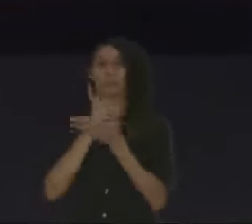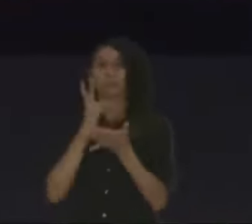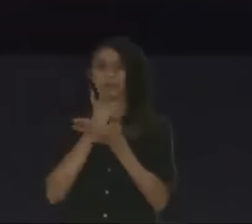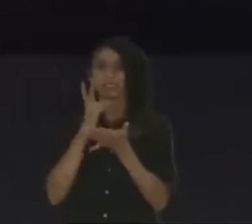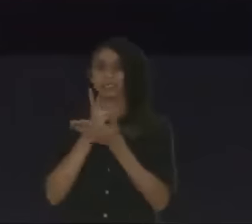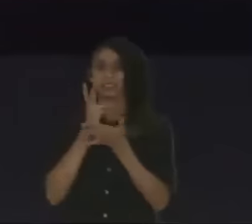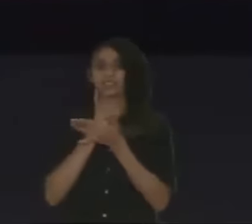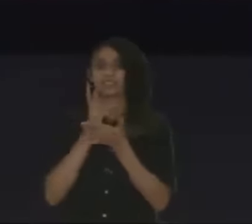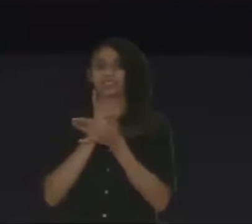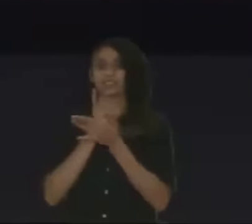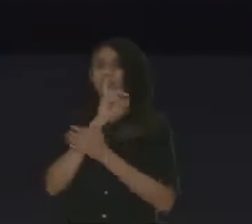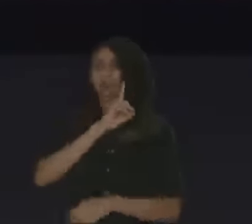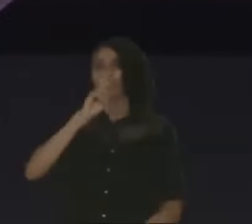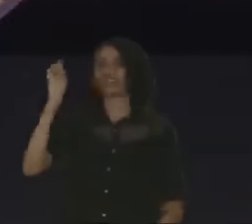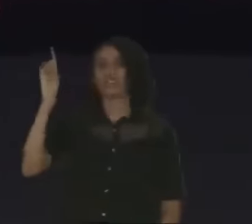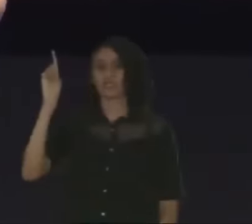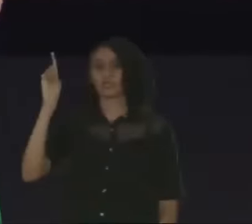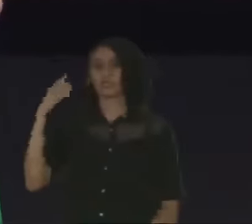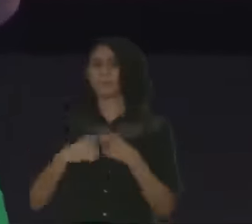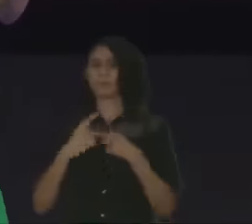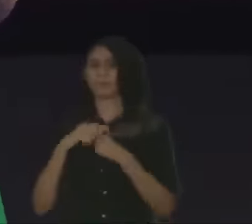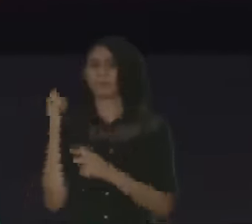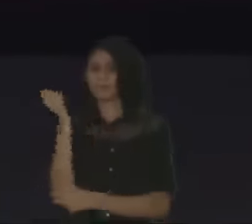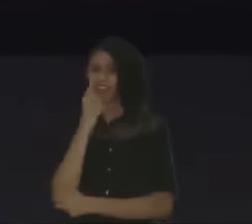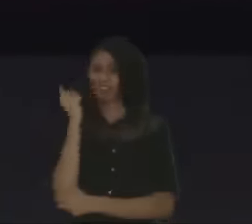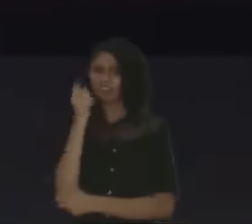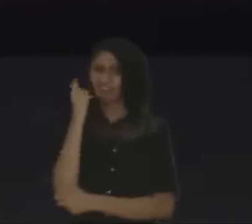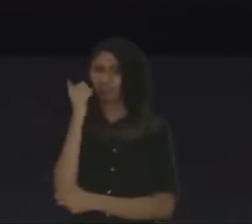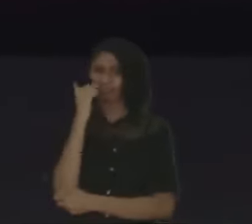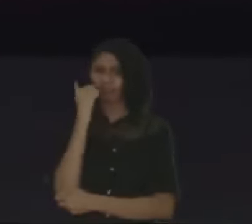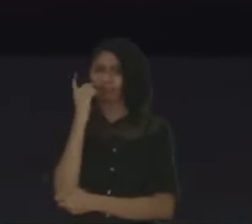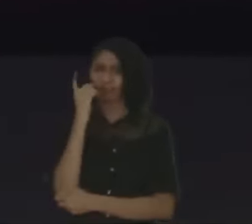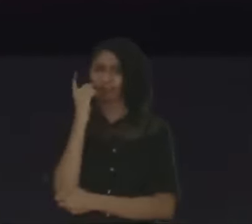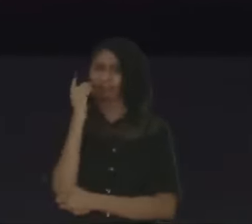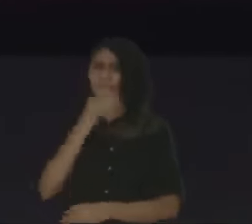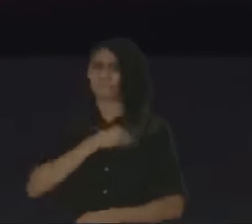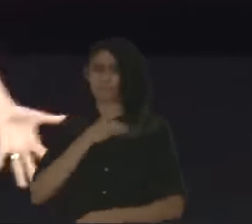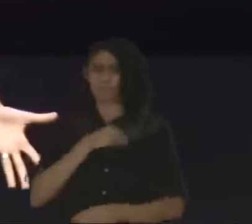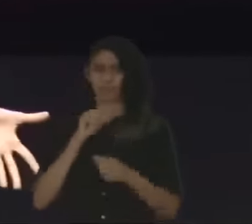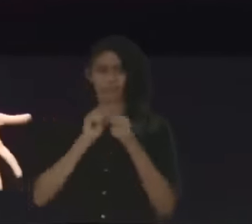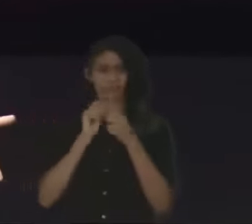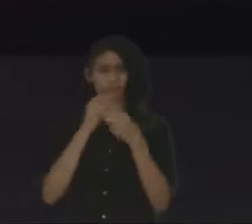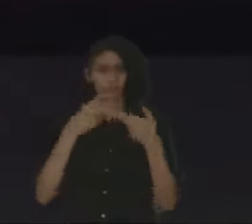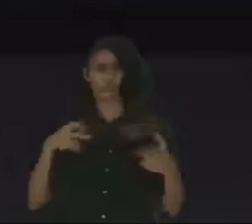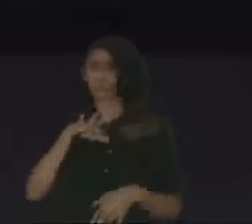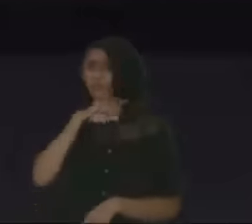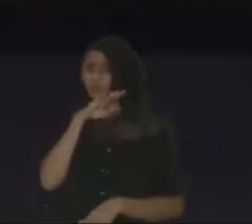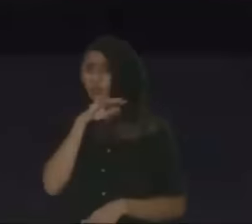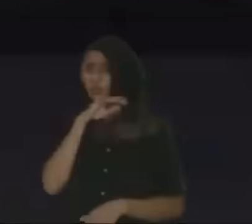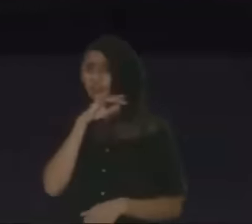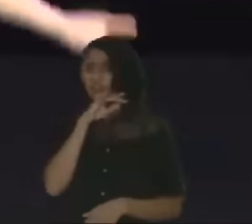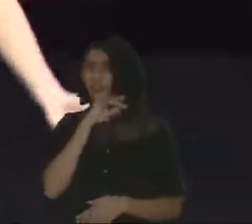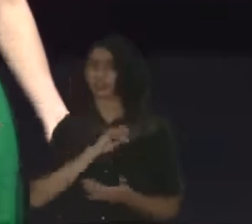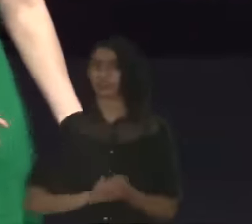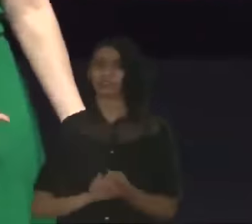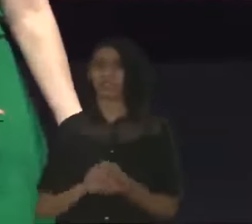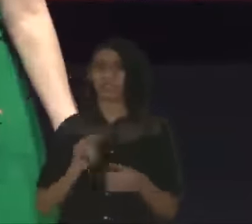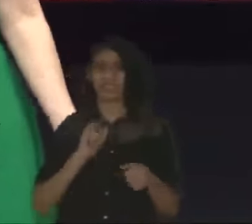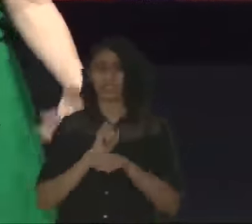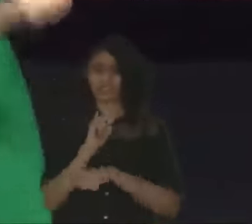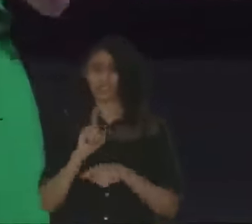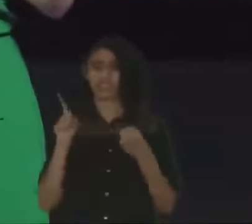porque que Davi um homem que pecou e que fez coisas tão Morrendo Como trair a mulher e não somente isso é capaz